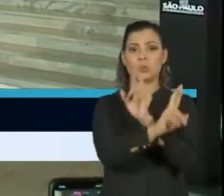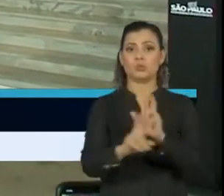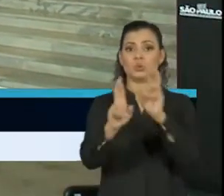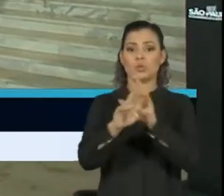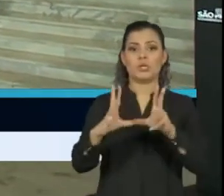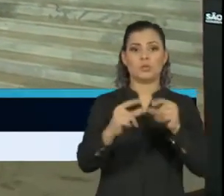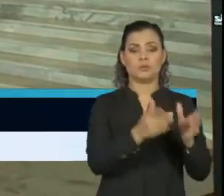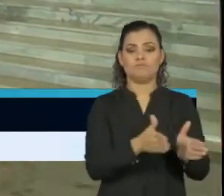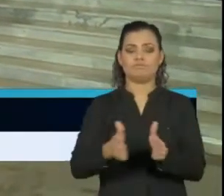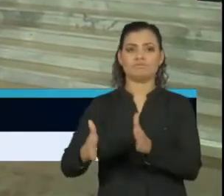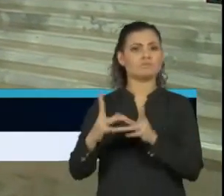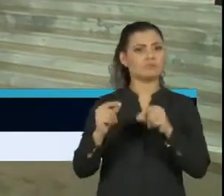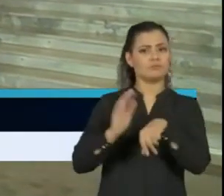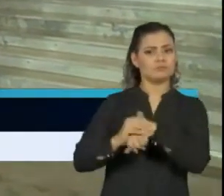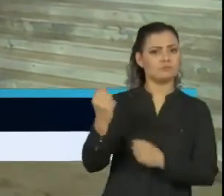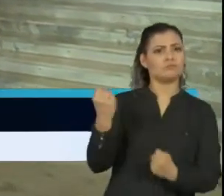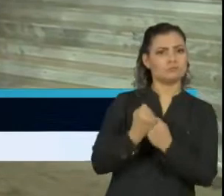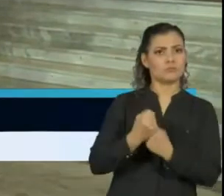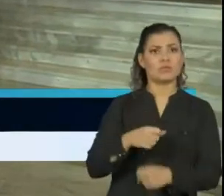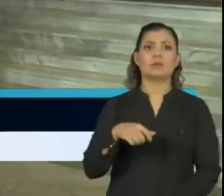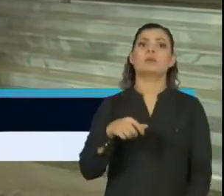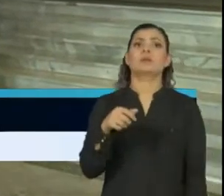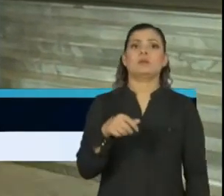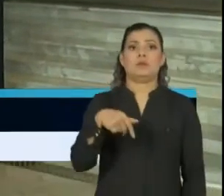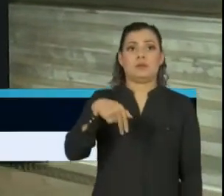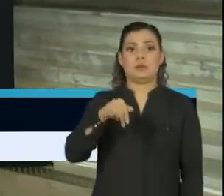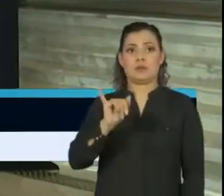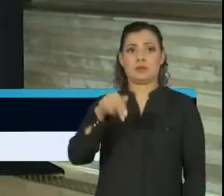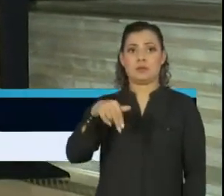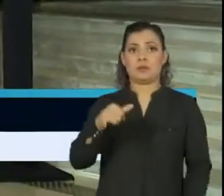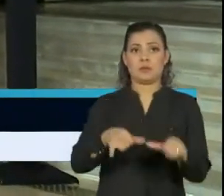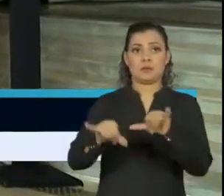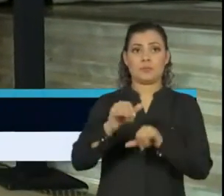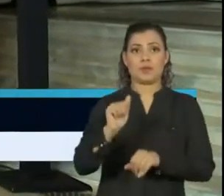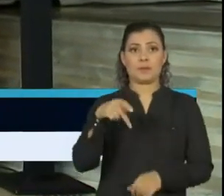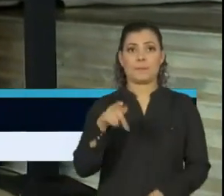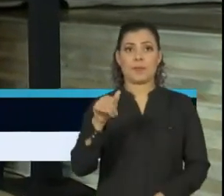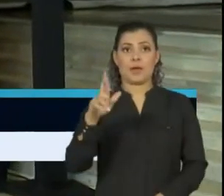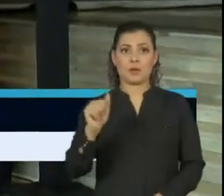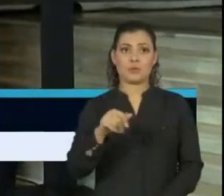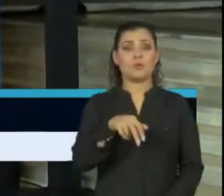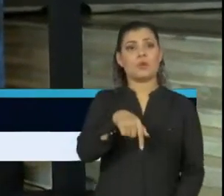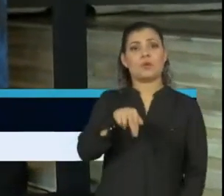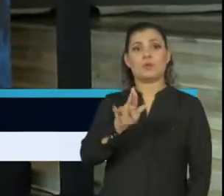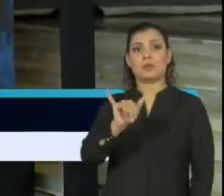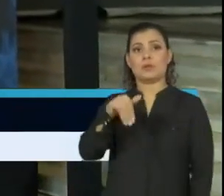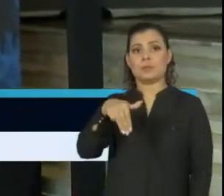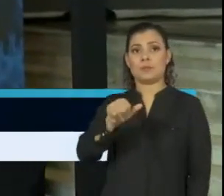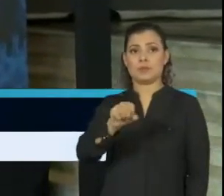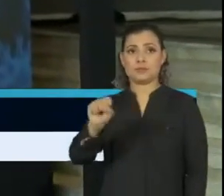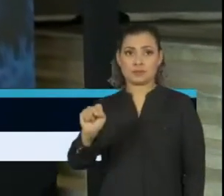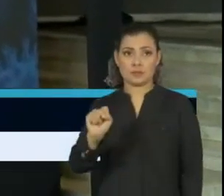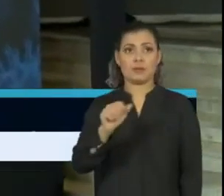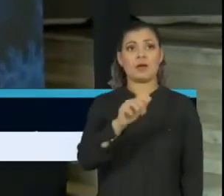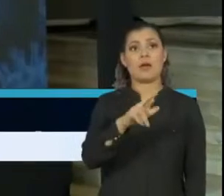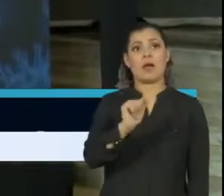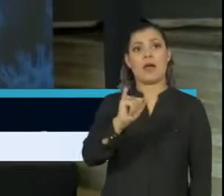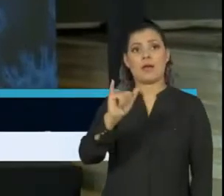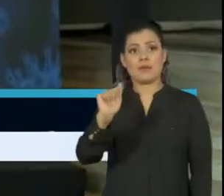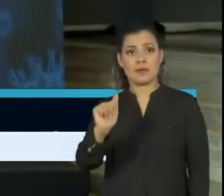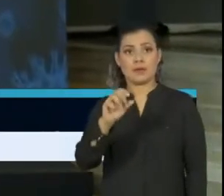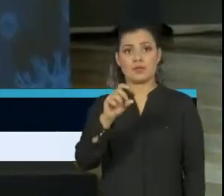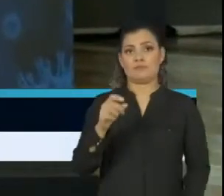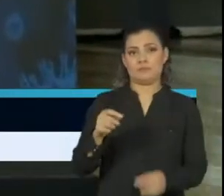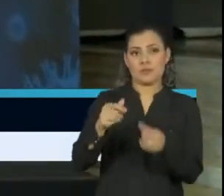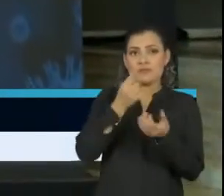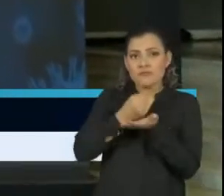deste processo, Química Amparo, Quimisa, Raia Drogasil, RAP,